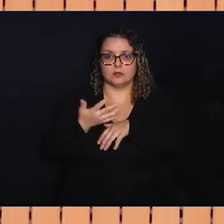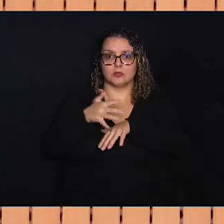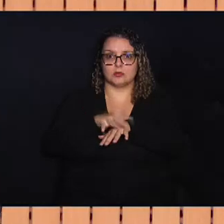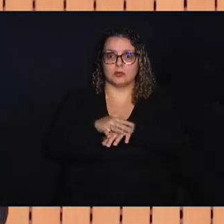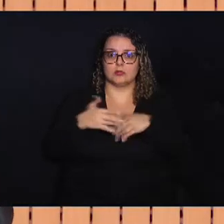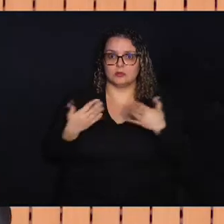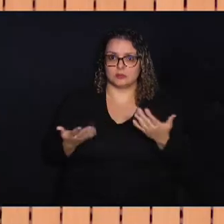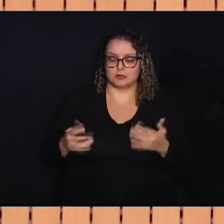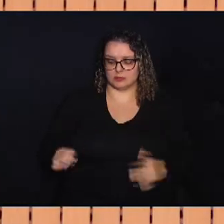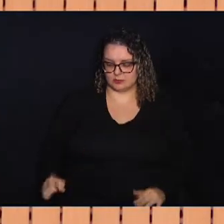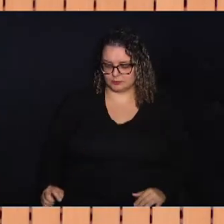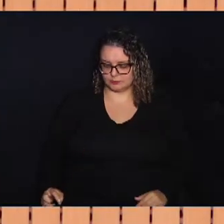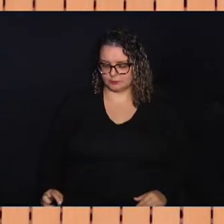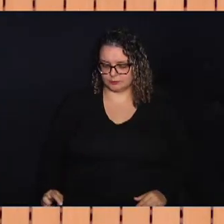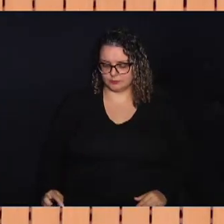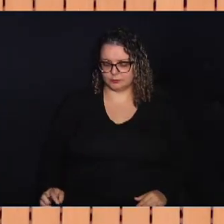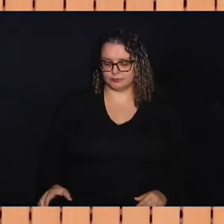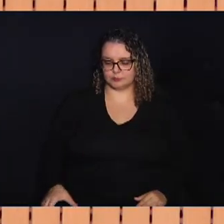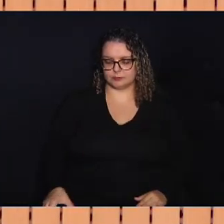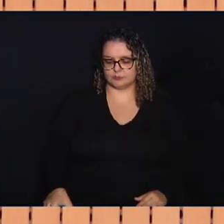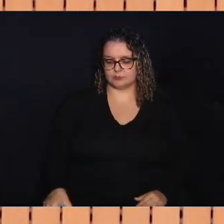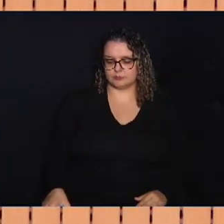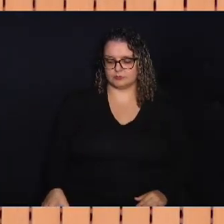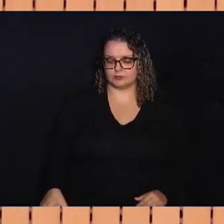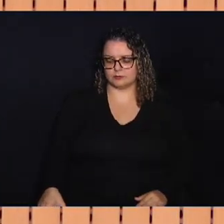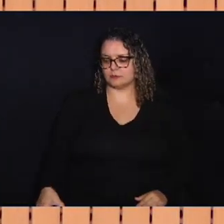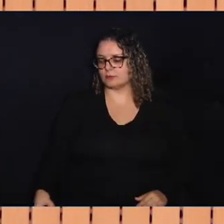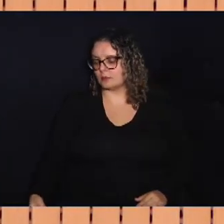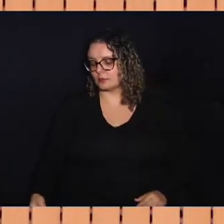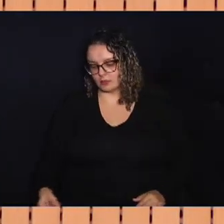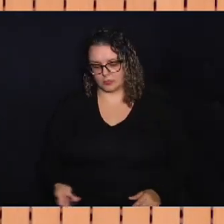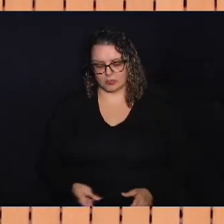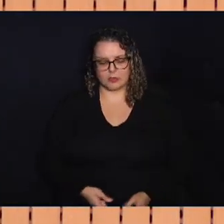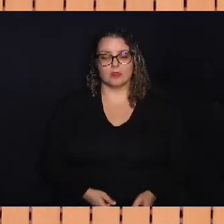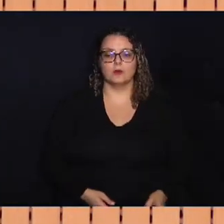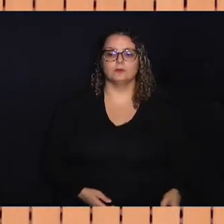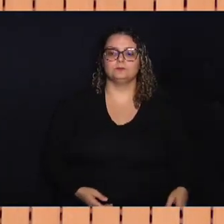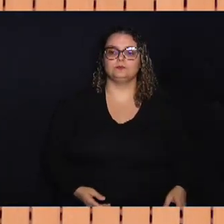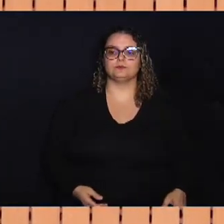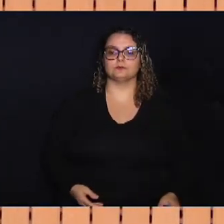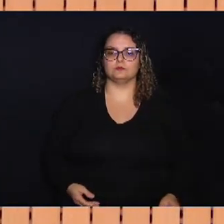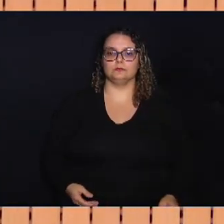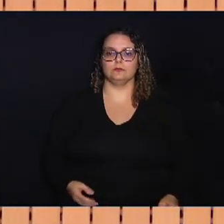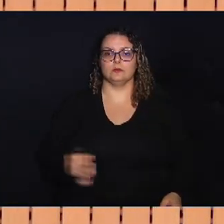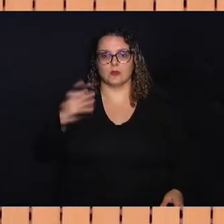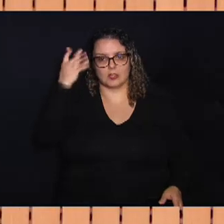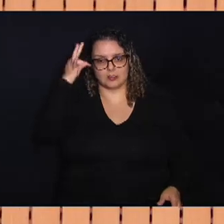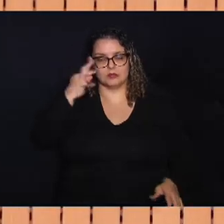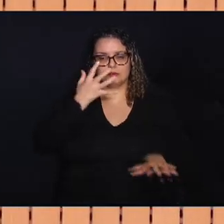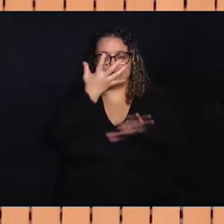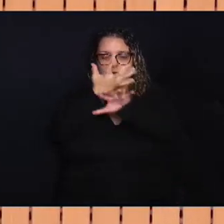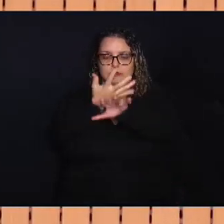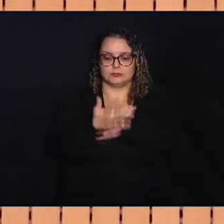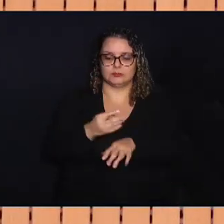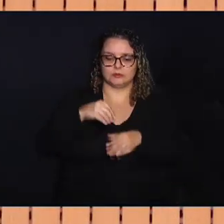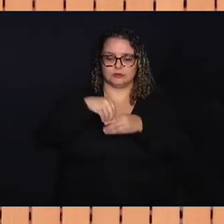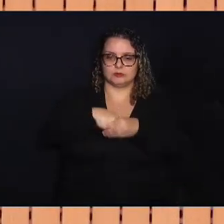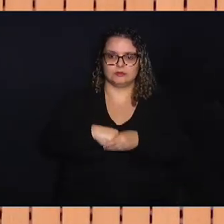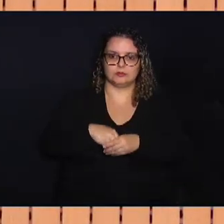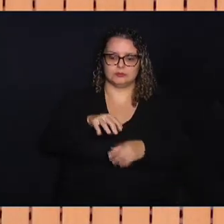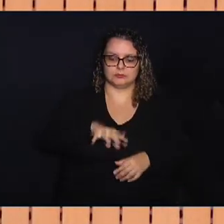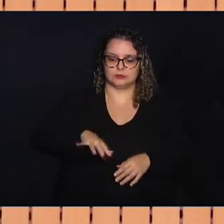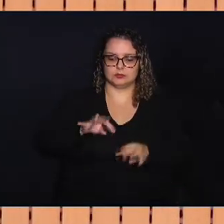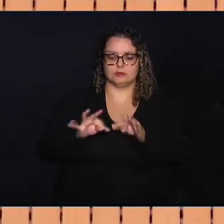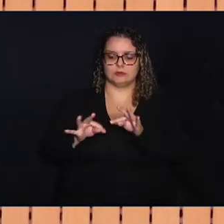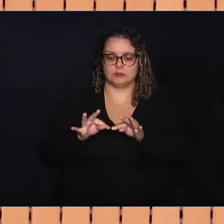então, essas teorias, mesmo nas disciplinas do campo